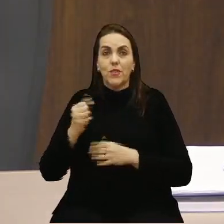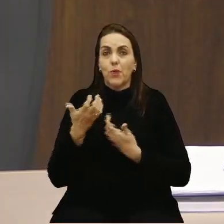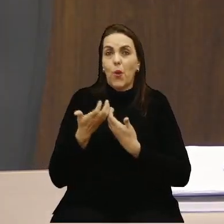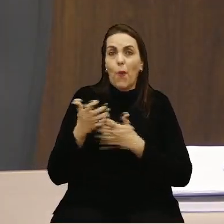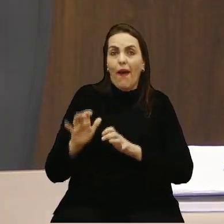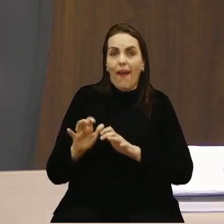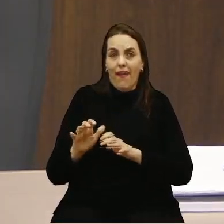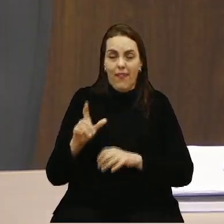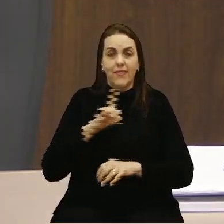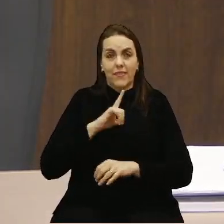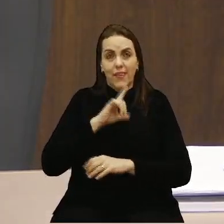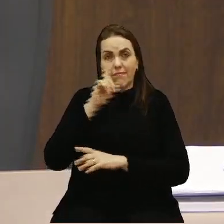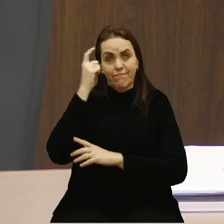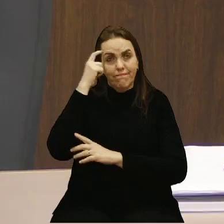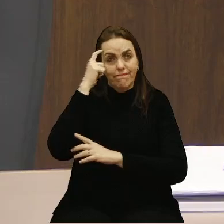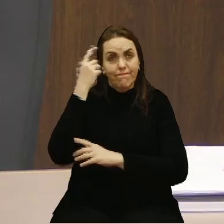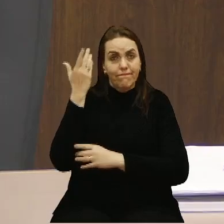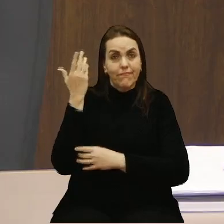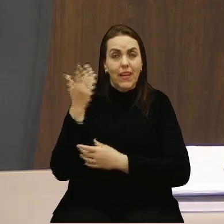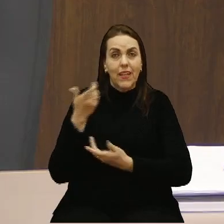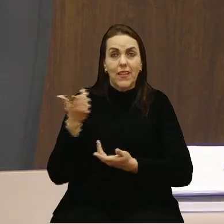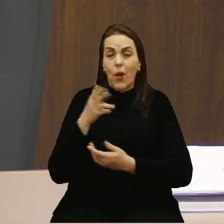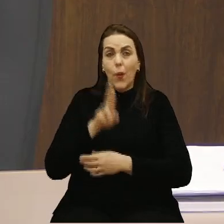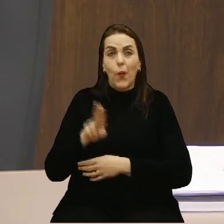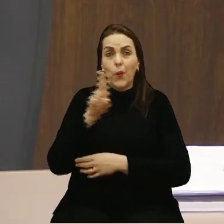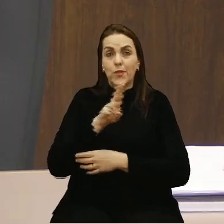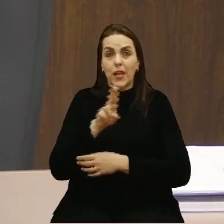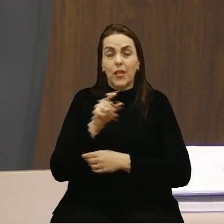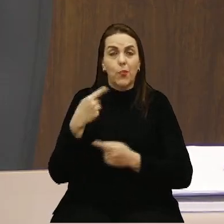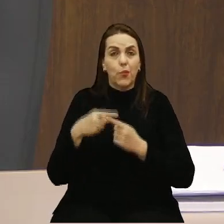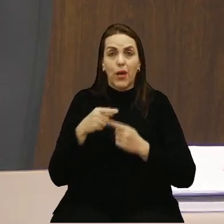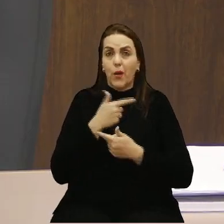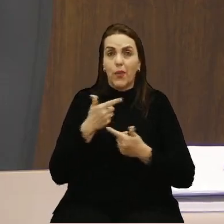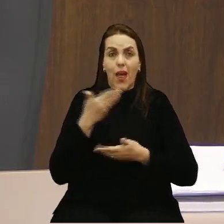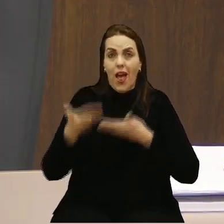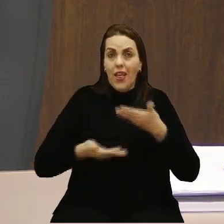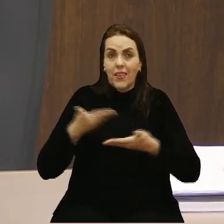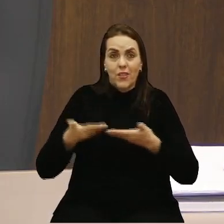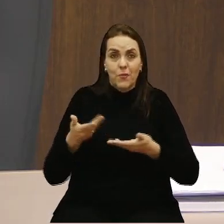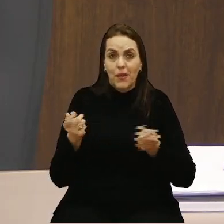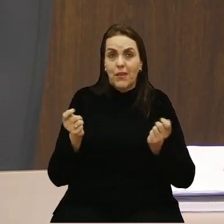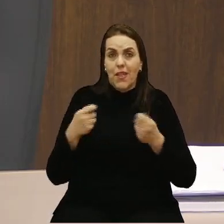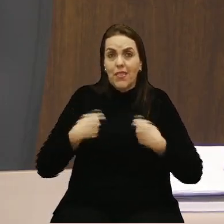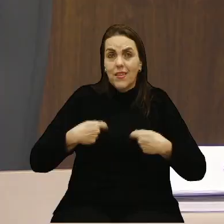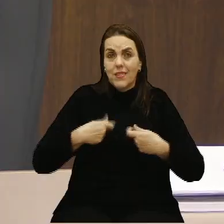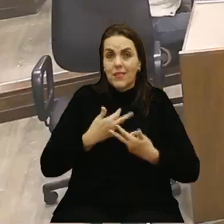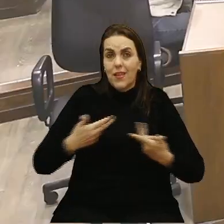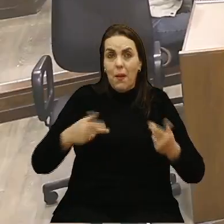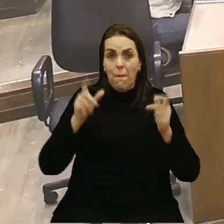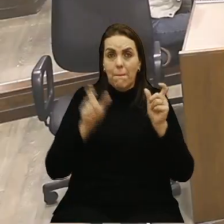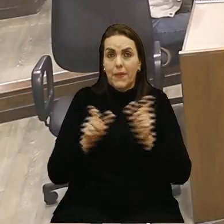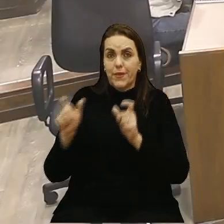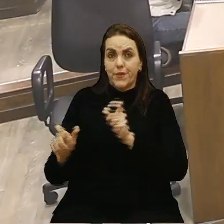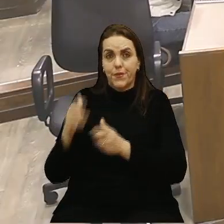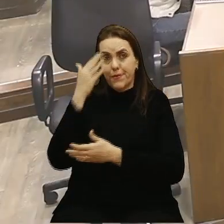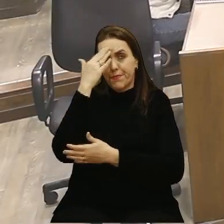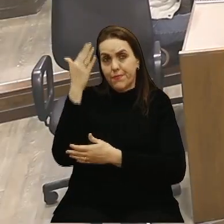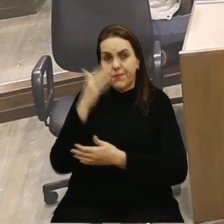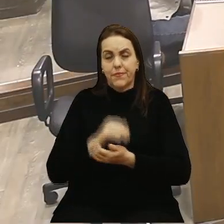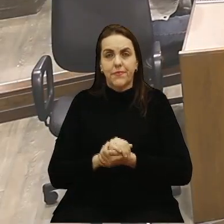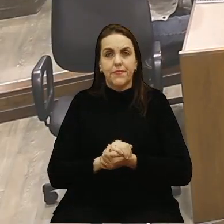noção de que a UBS não é utilizada porque ela não supre as necessidades das pessoas. Era isso, muito obrigada. Obrigado. Pois não, vereador